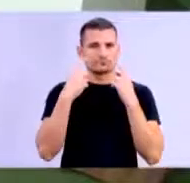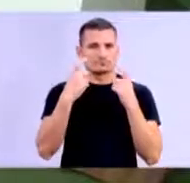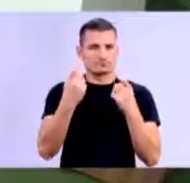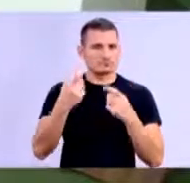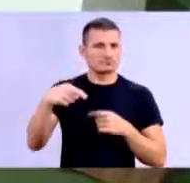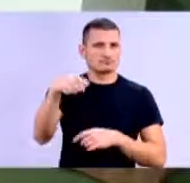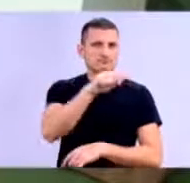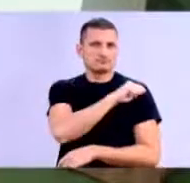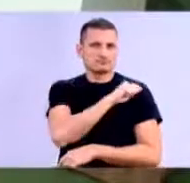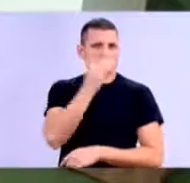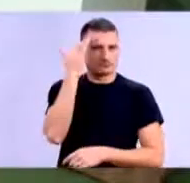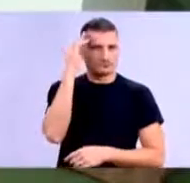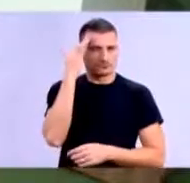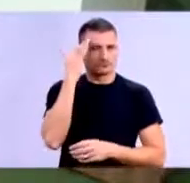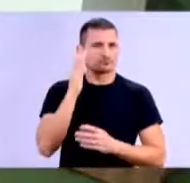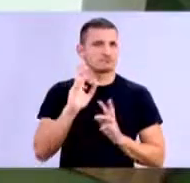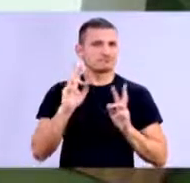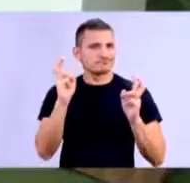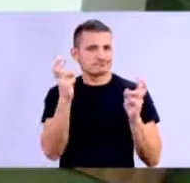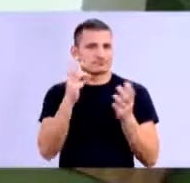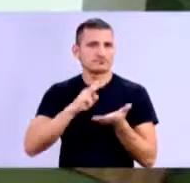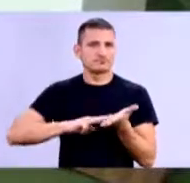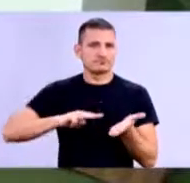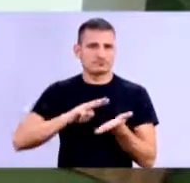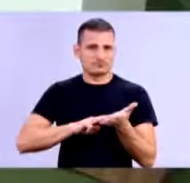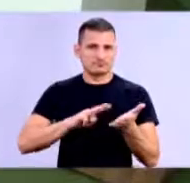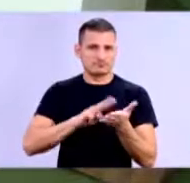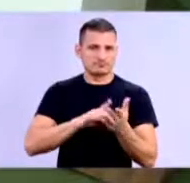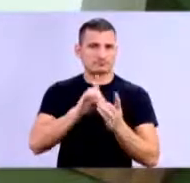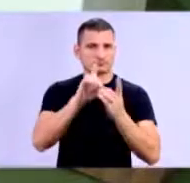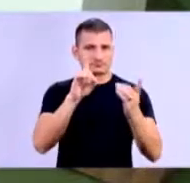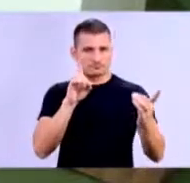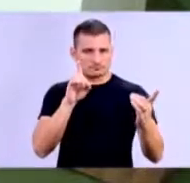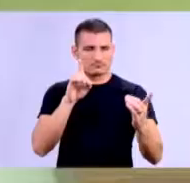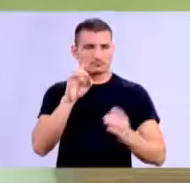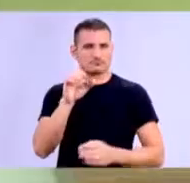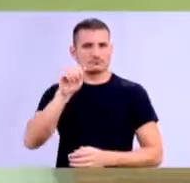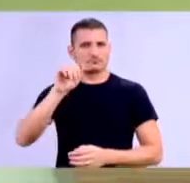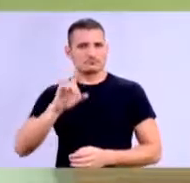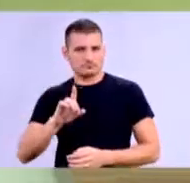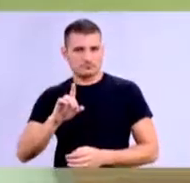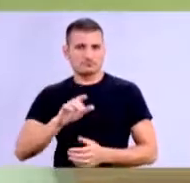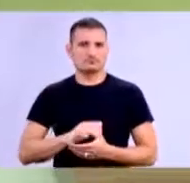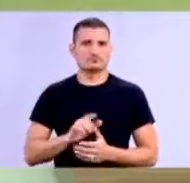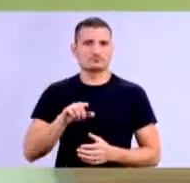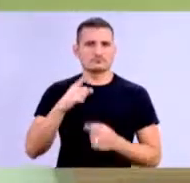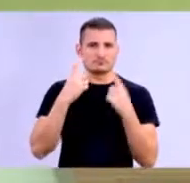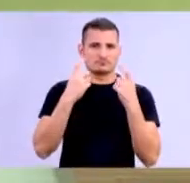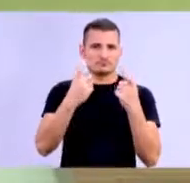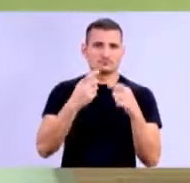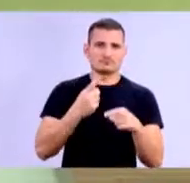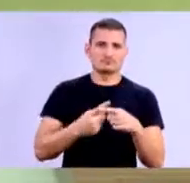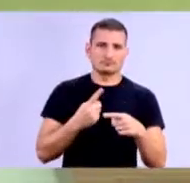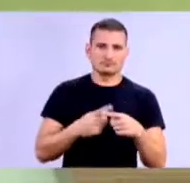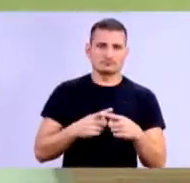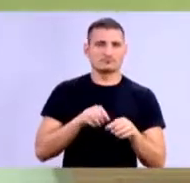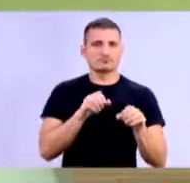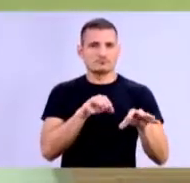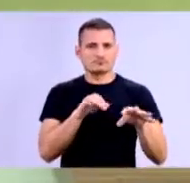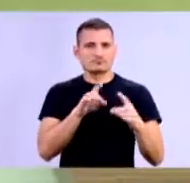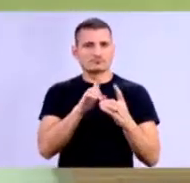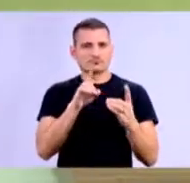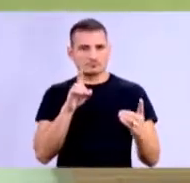sobre metodologia para EAD? É interessante, por quê? Porque a educação à distância ela é uma